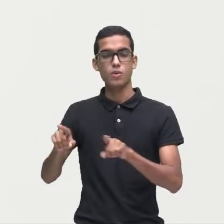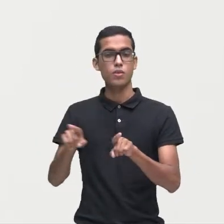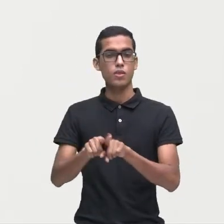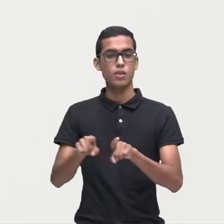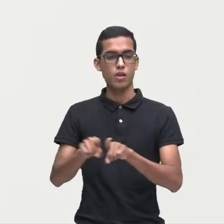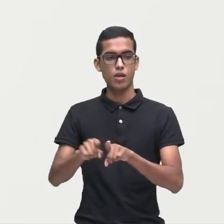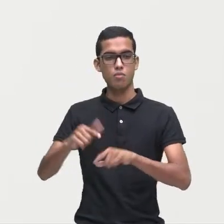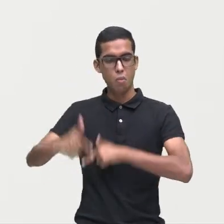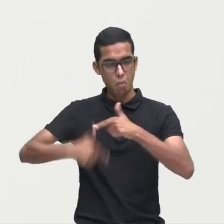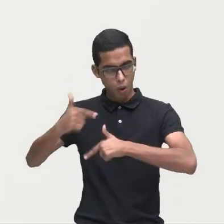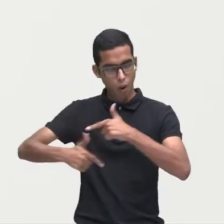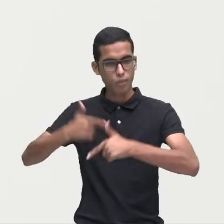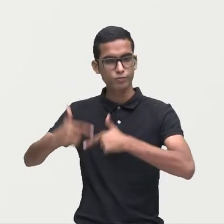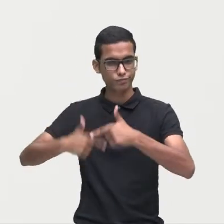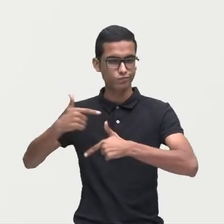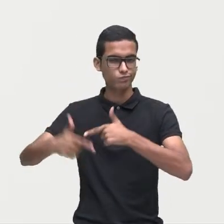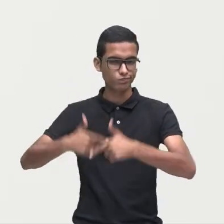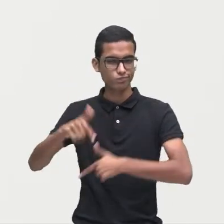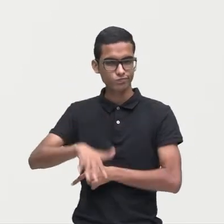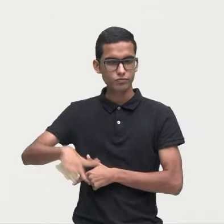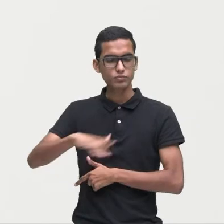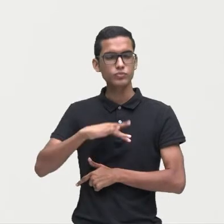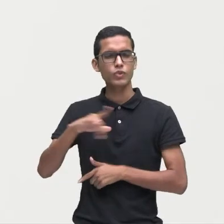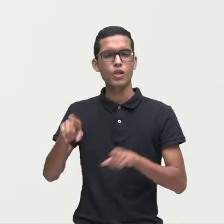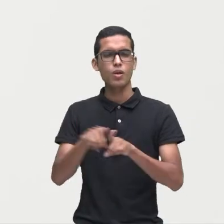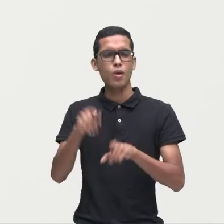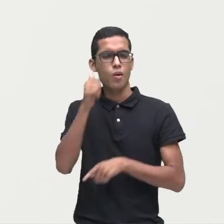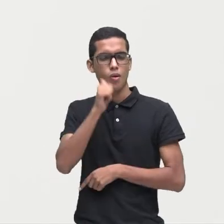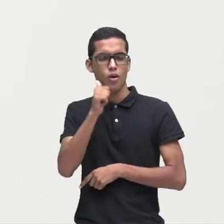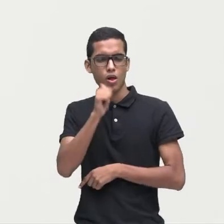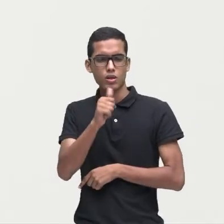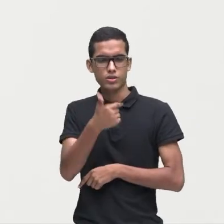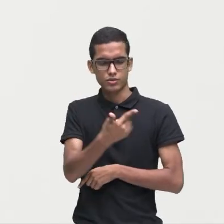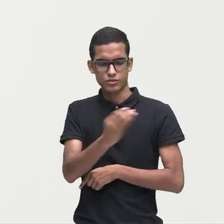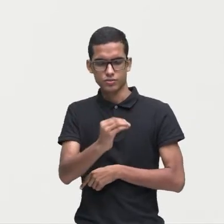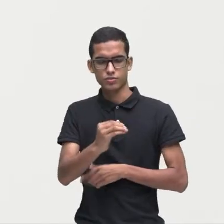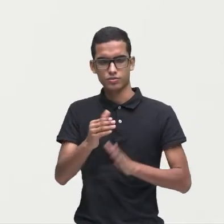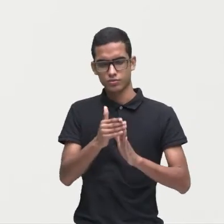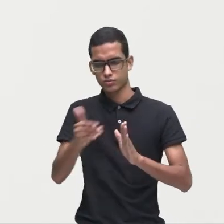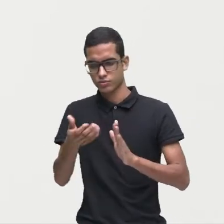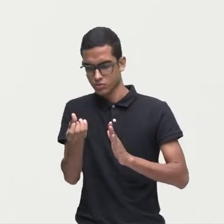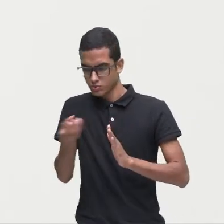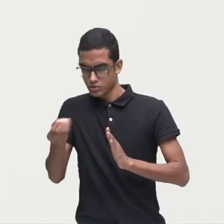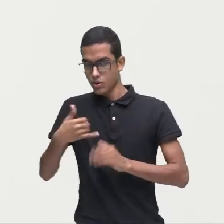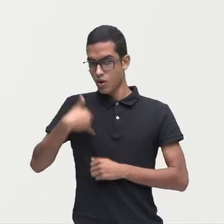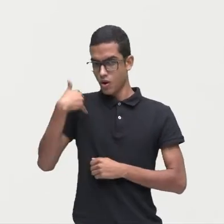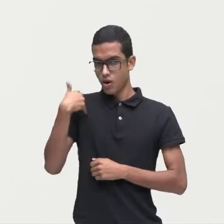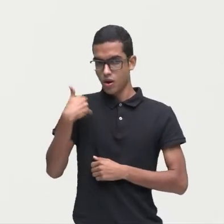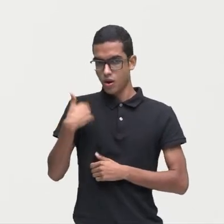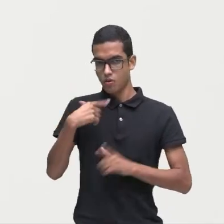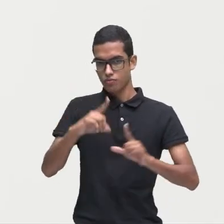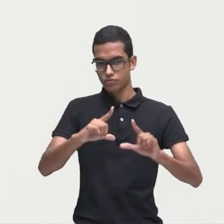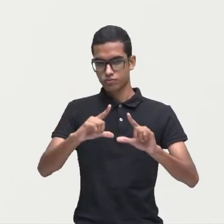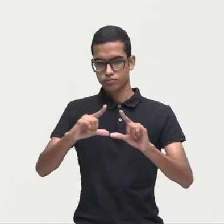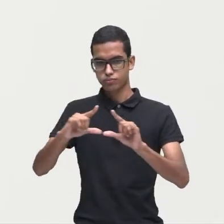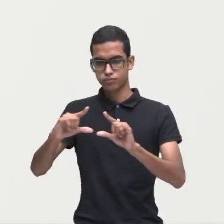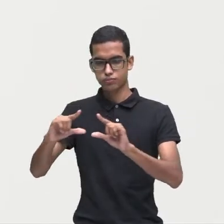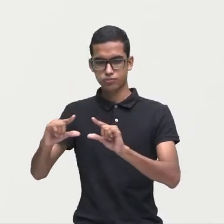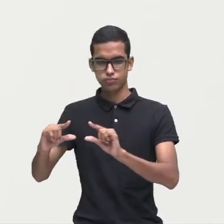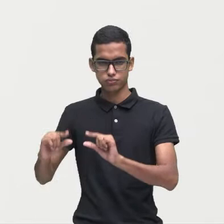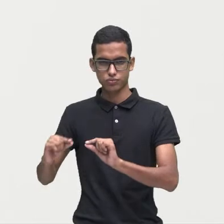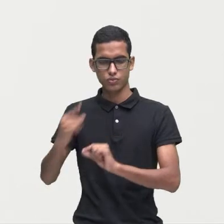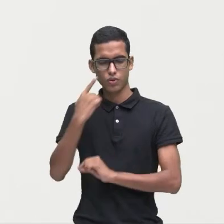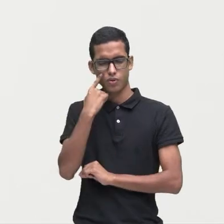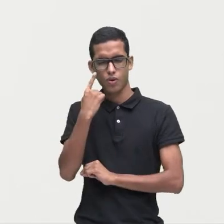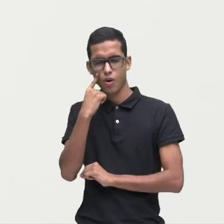ativas. São aquelas de 20 até 60 anos de idade. Observa na tabela dos 60 anos, por exemplo,